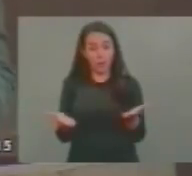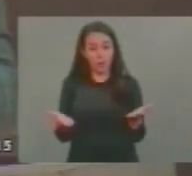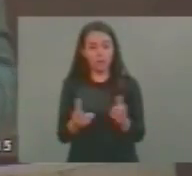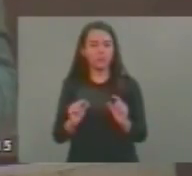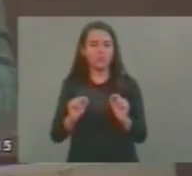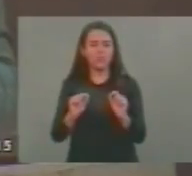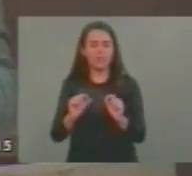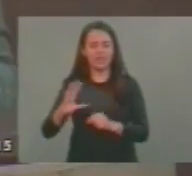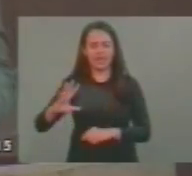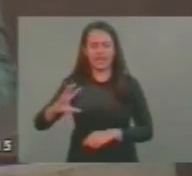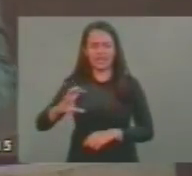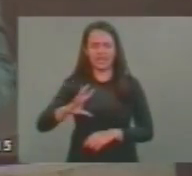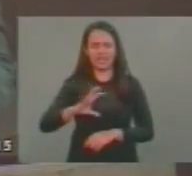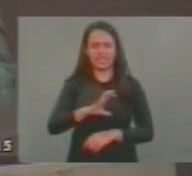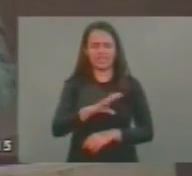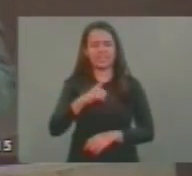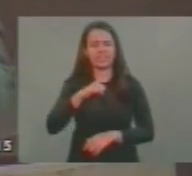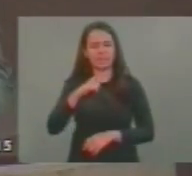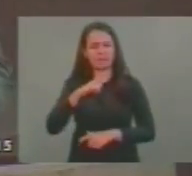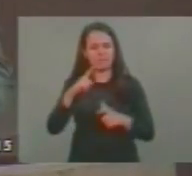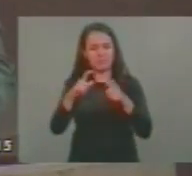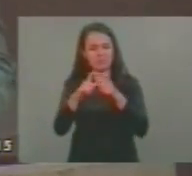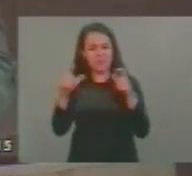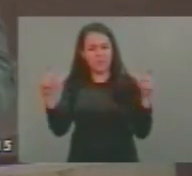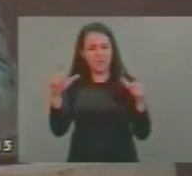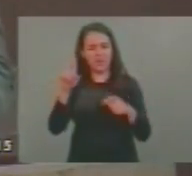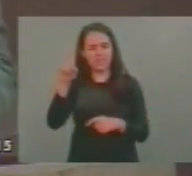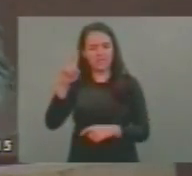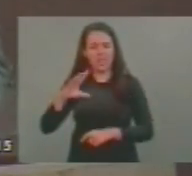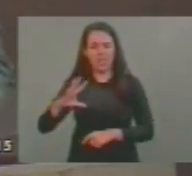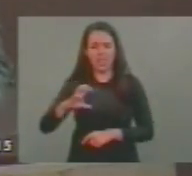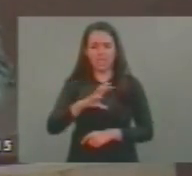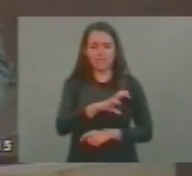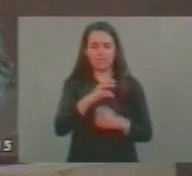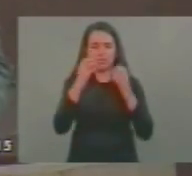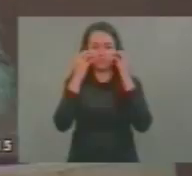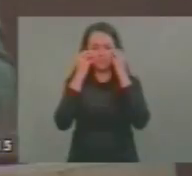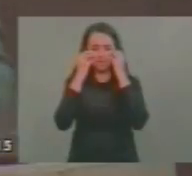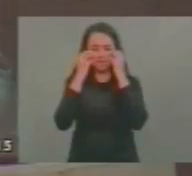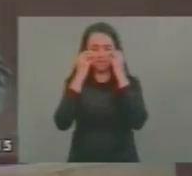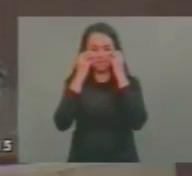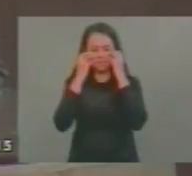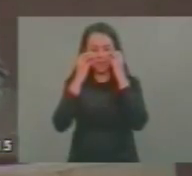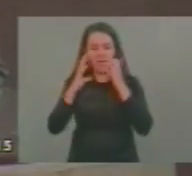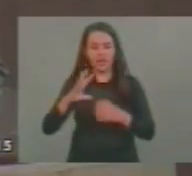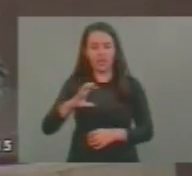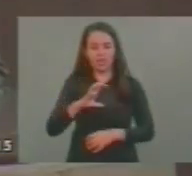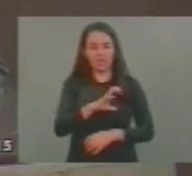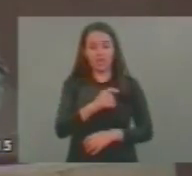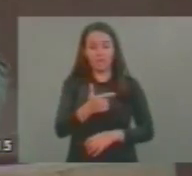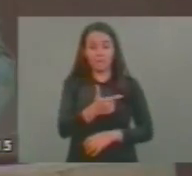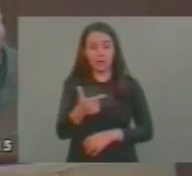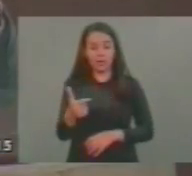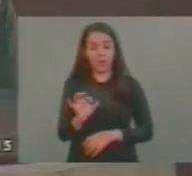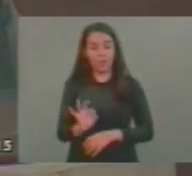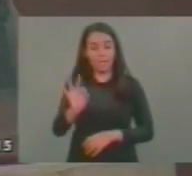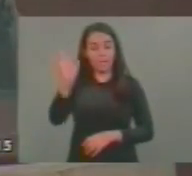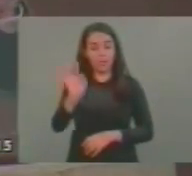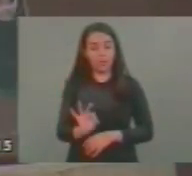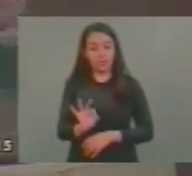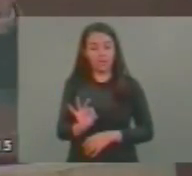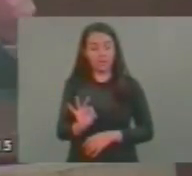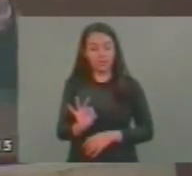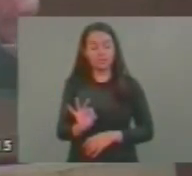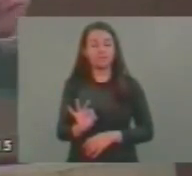A campanha de conscientização contra o câncer de mama, conhecida como Outubro Rosa, realizada por diversas entidades no mês de outubro,